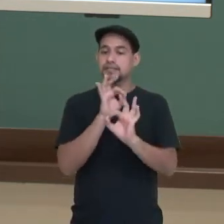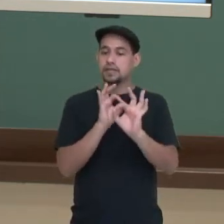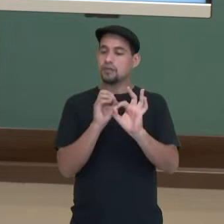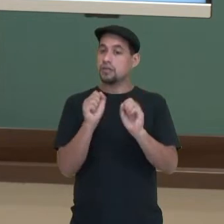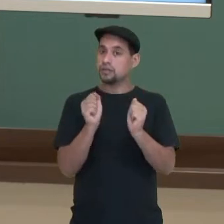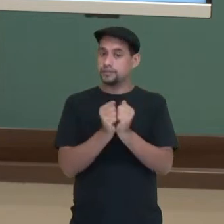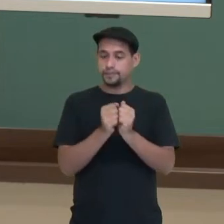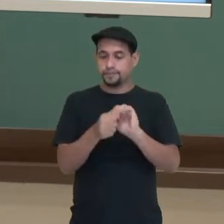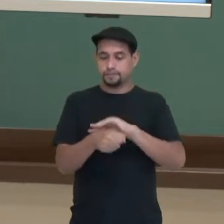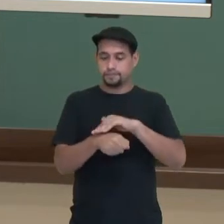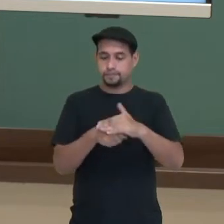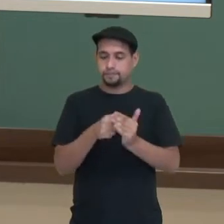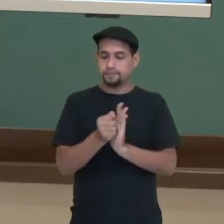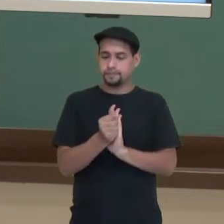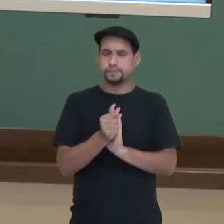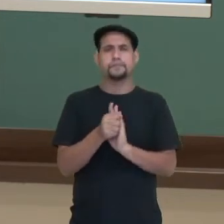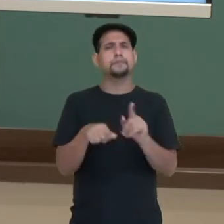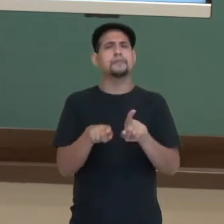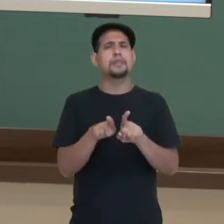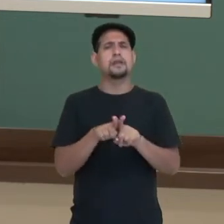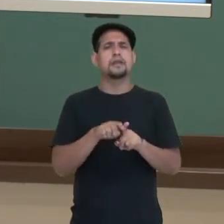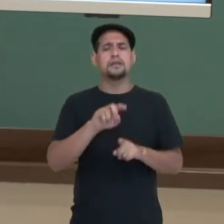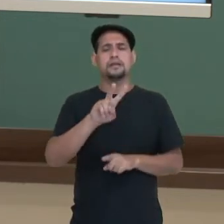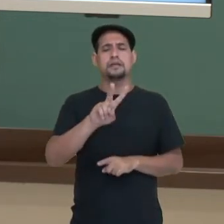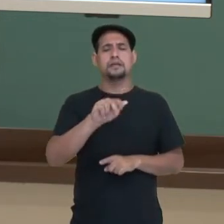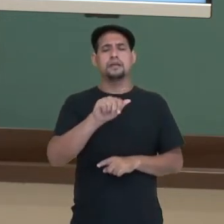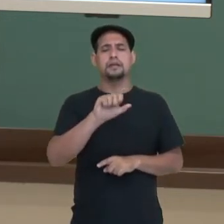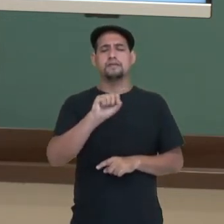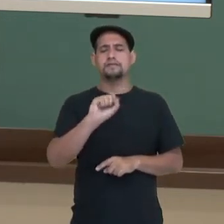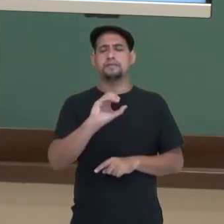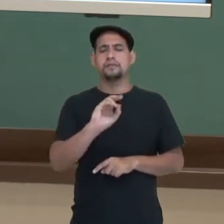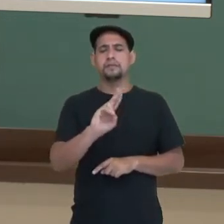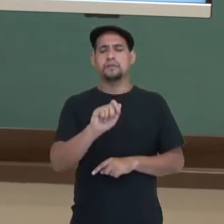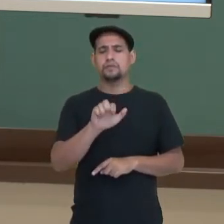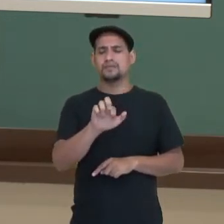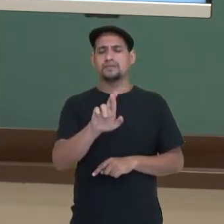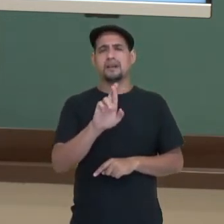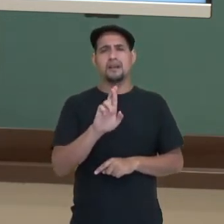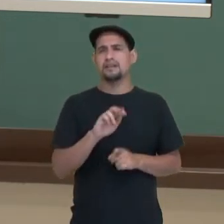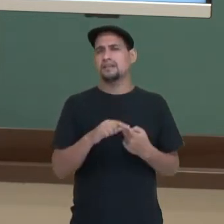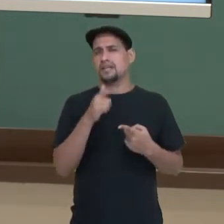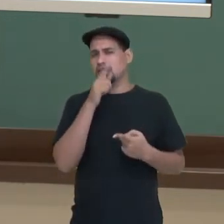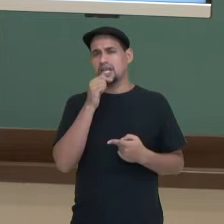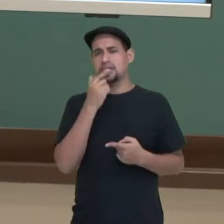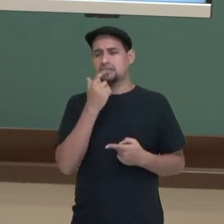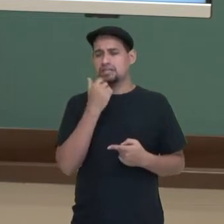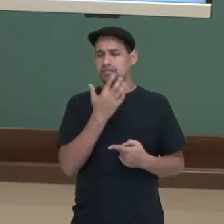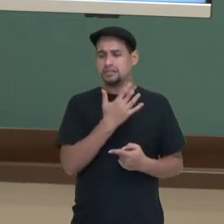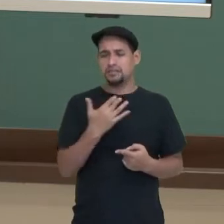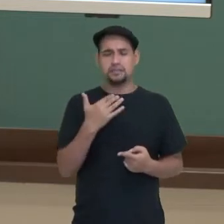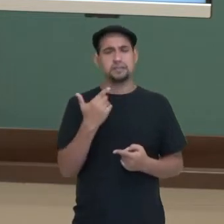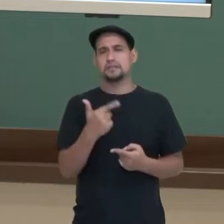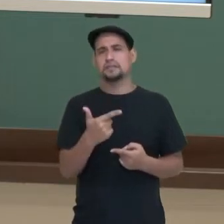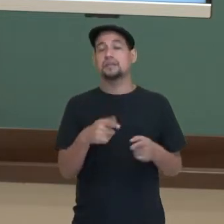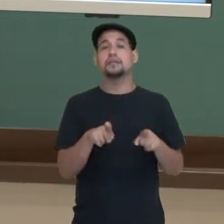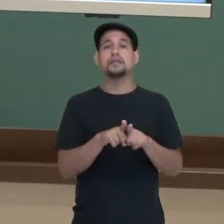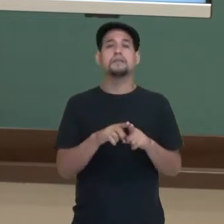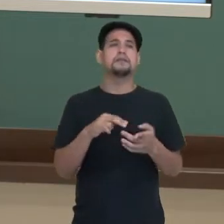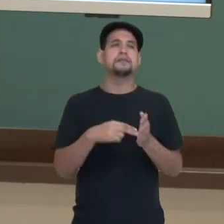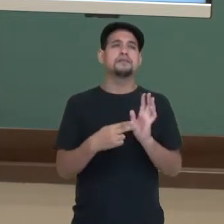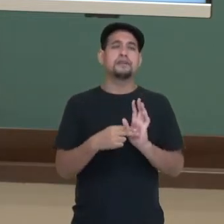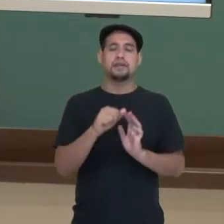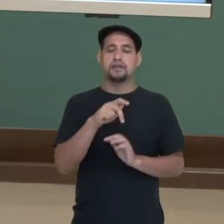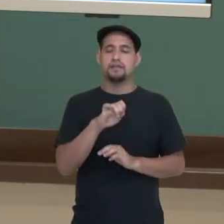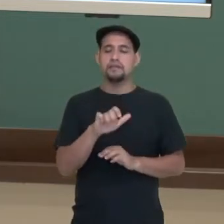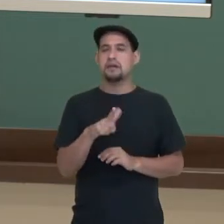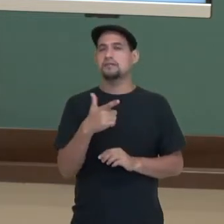justapostas, né? Ele é avascular, não tem vasos sanguíneos no tecido epitelial e também ele é aneural, não tem